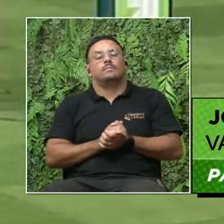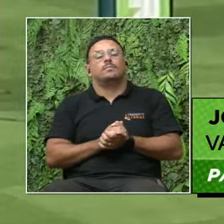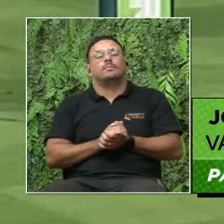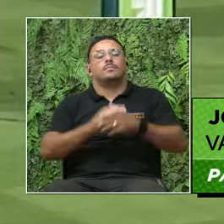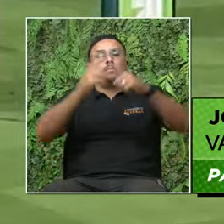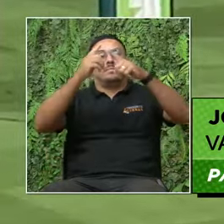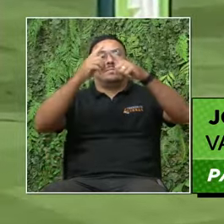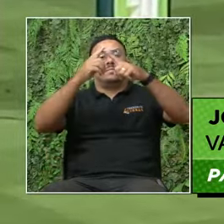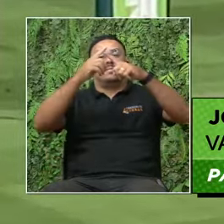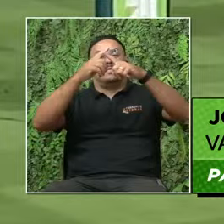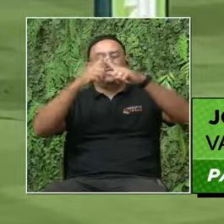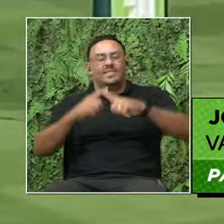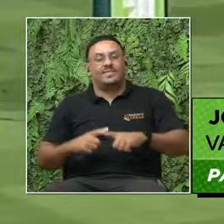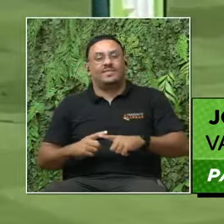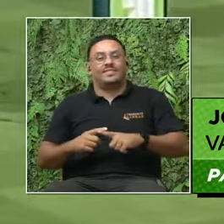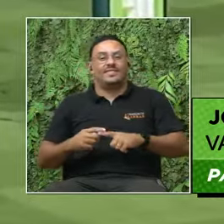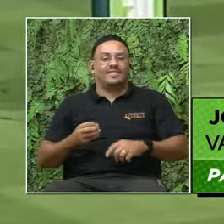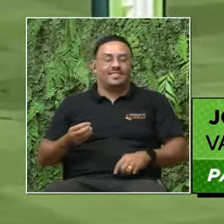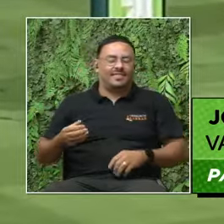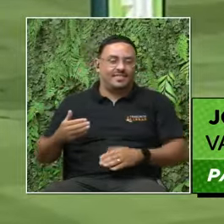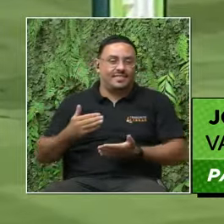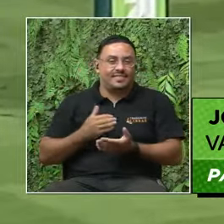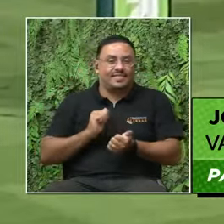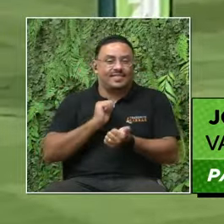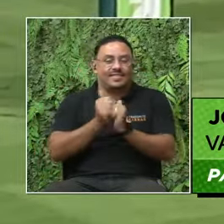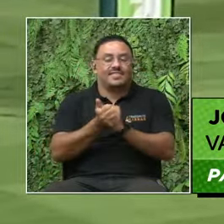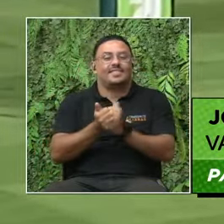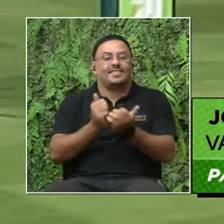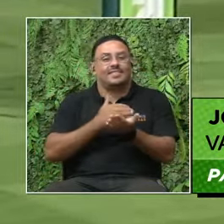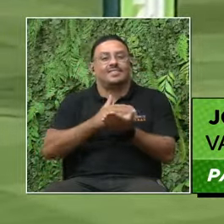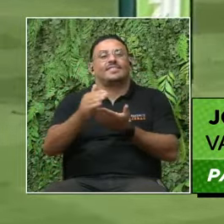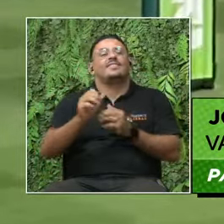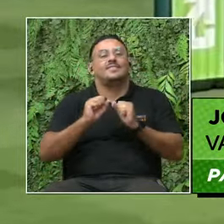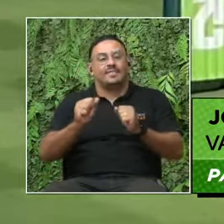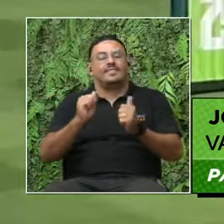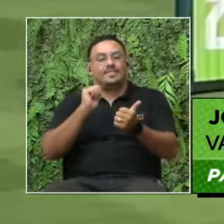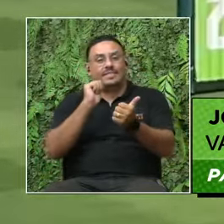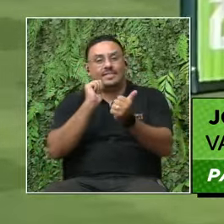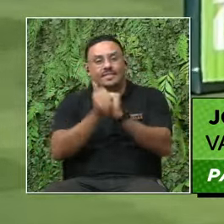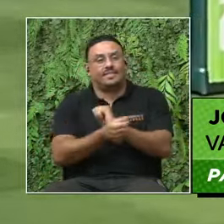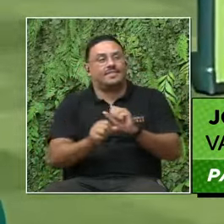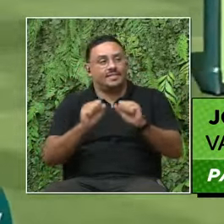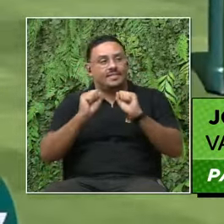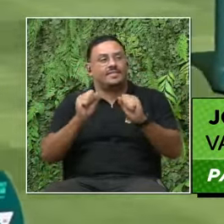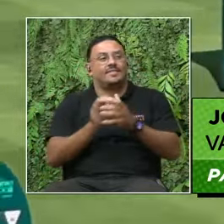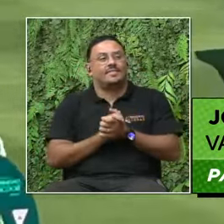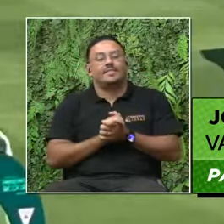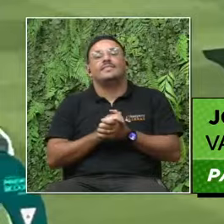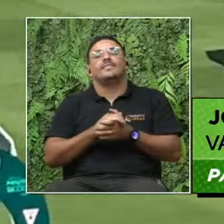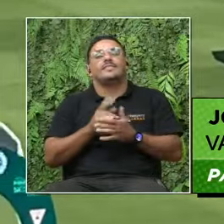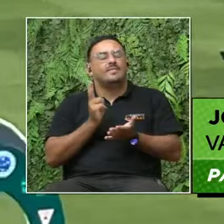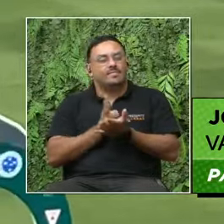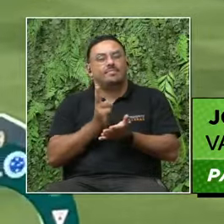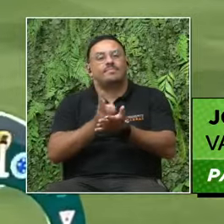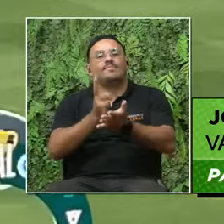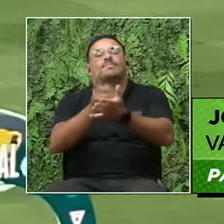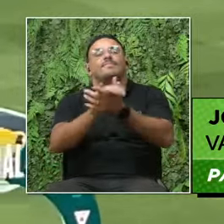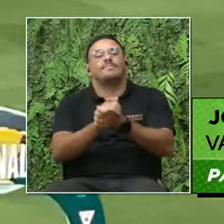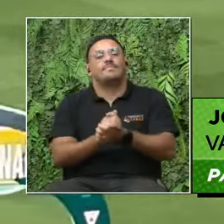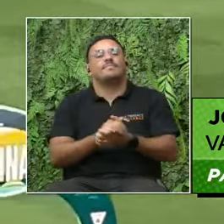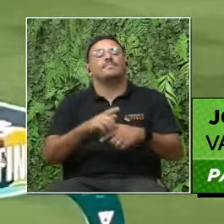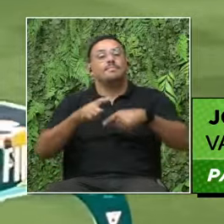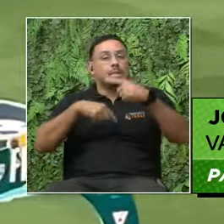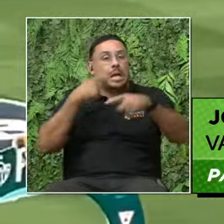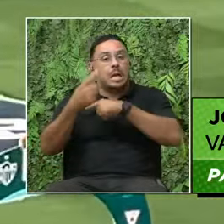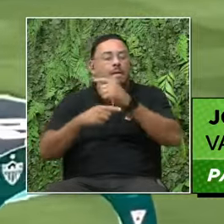começou que maravilha é isso puder continuar com o jogo vocês me avisam aqui porque a gente vai levando aqui o nosso roteiro